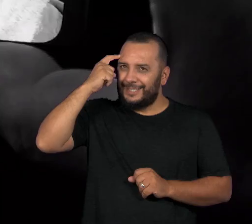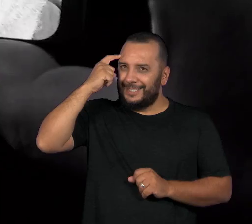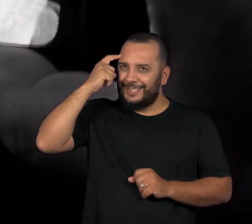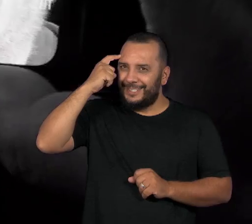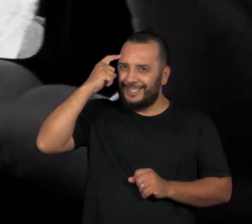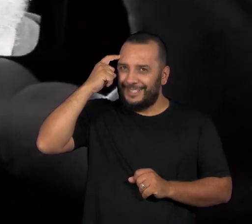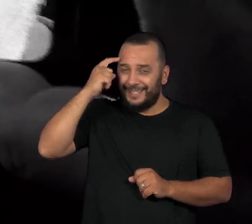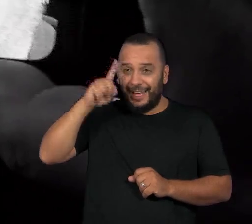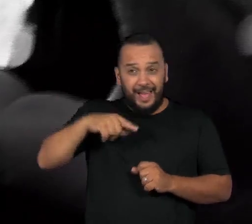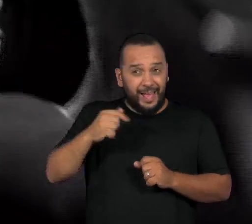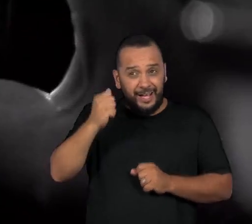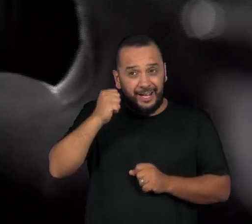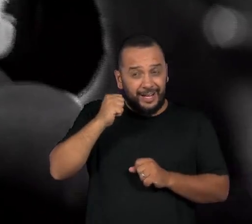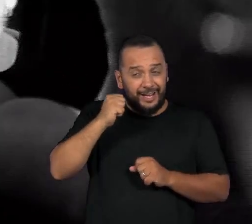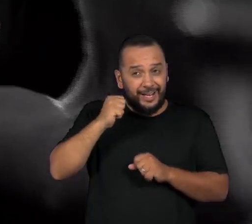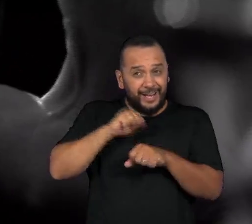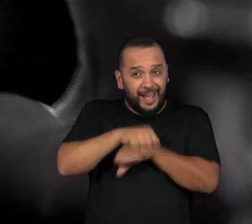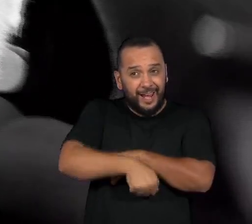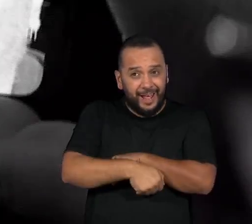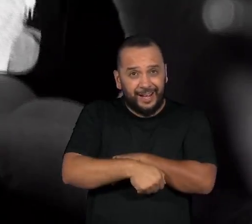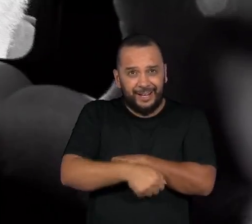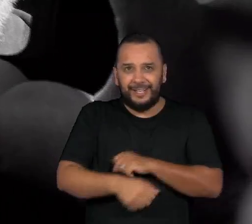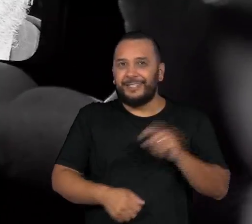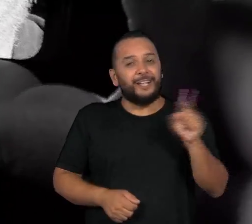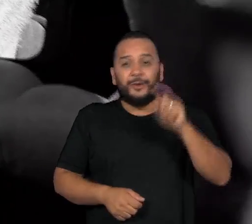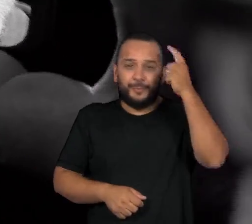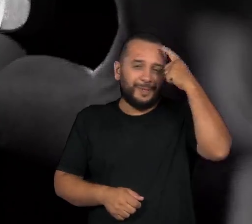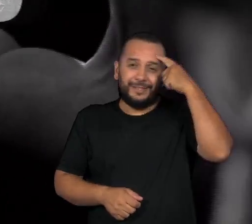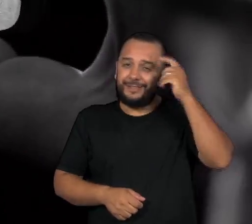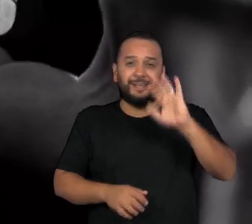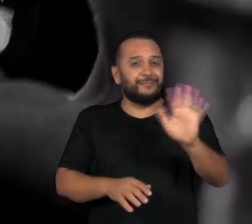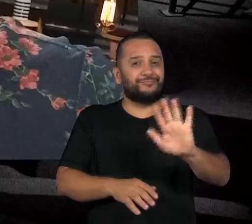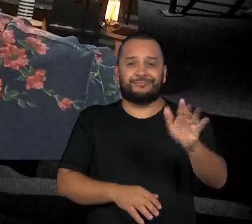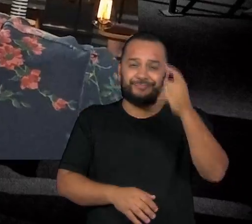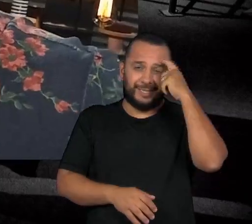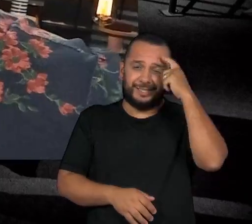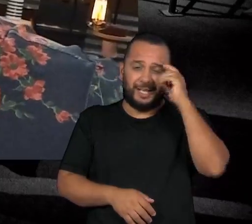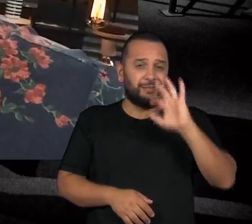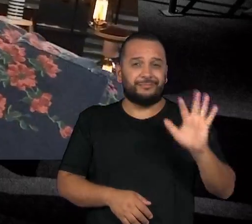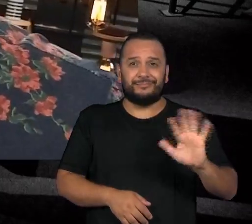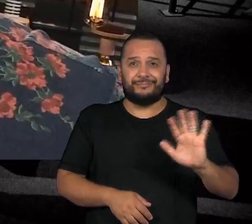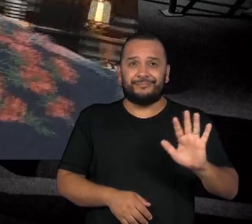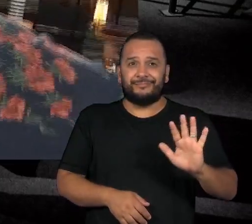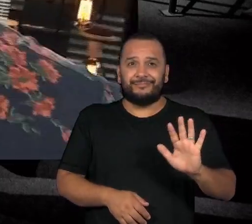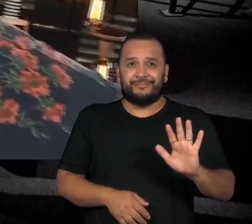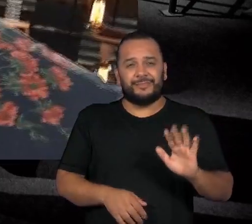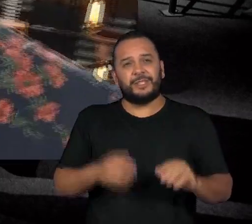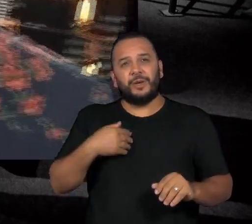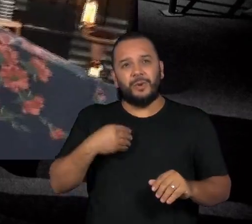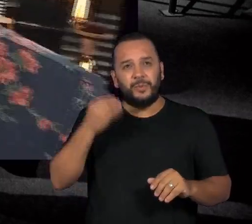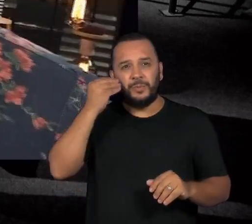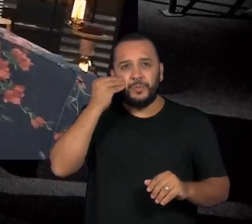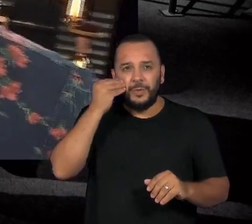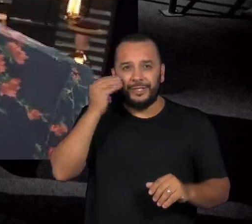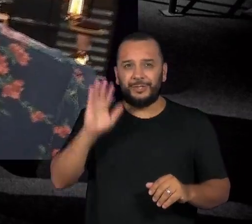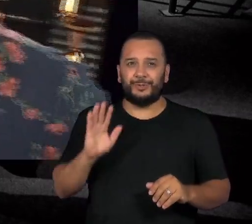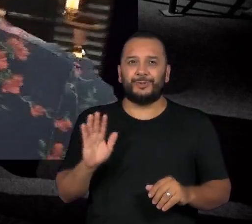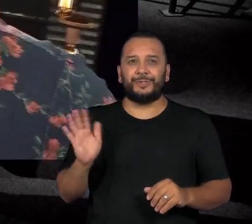É um careca? É um careca? Não pensei em ninguém, juro, não pensei em ninguém. Então vou mandar um beijinho para o